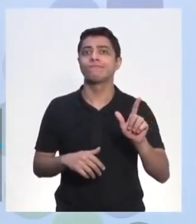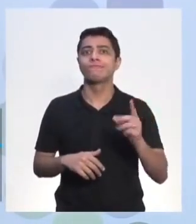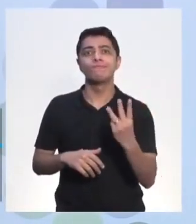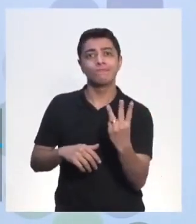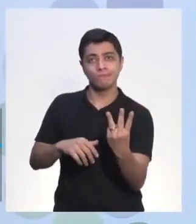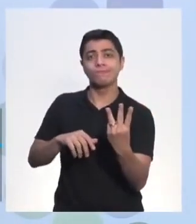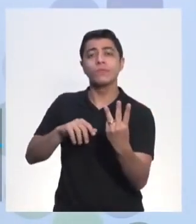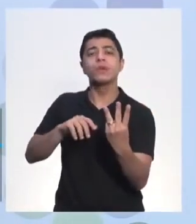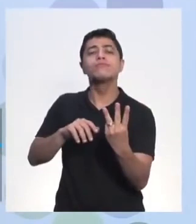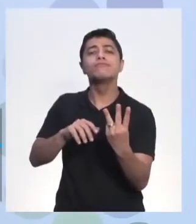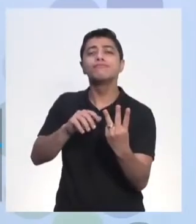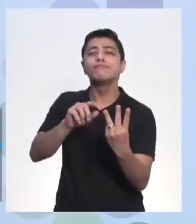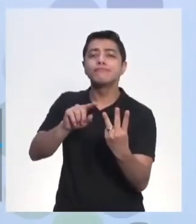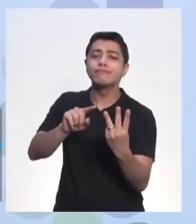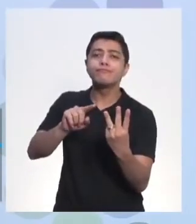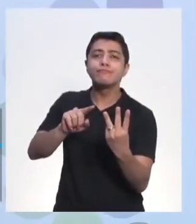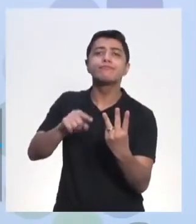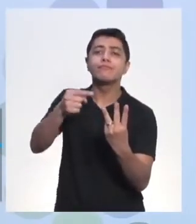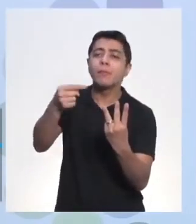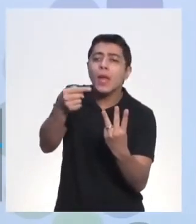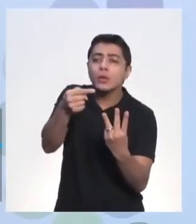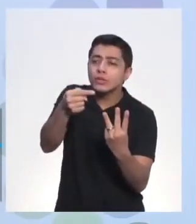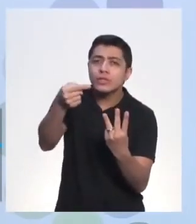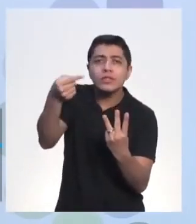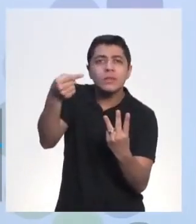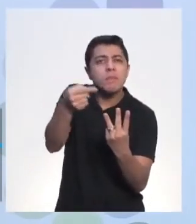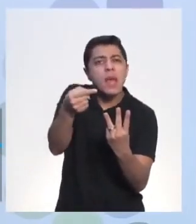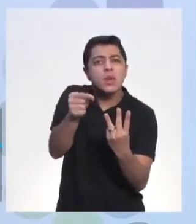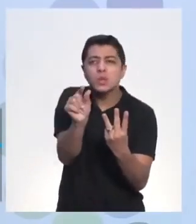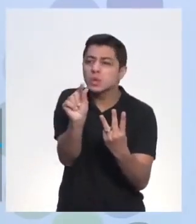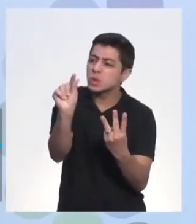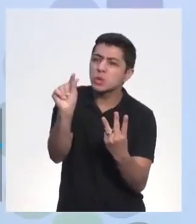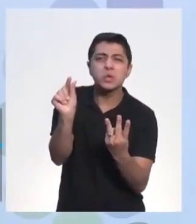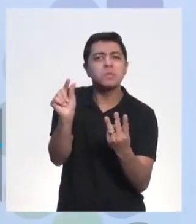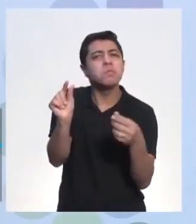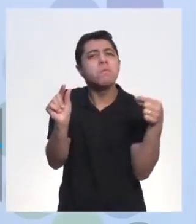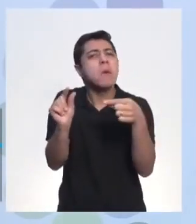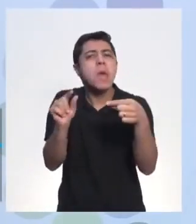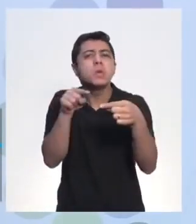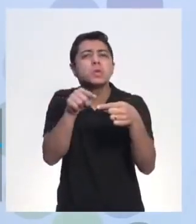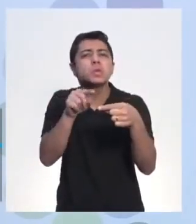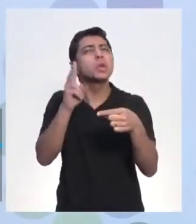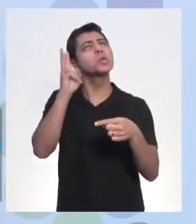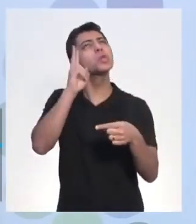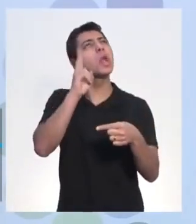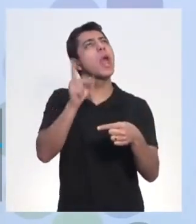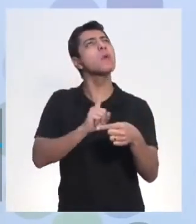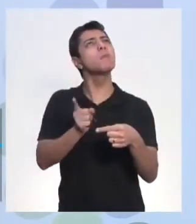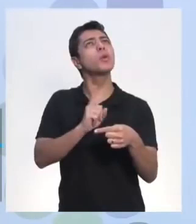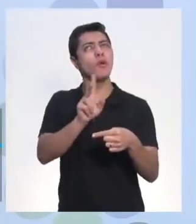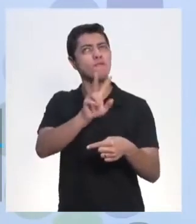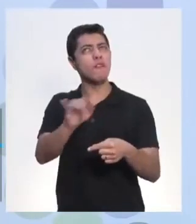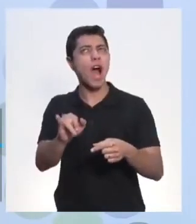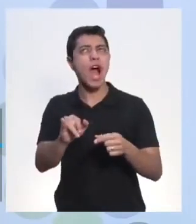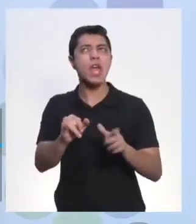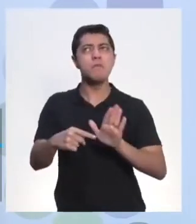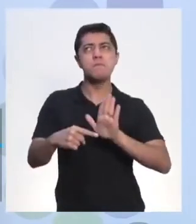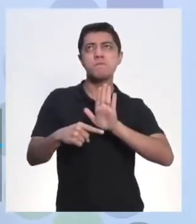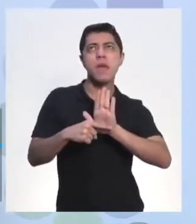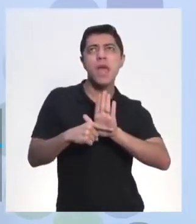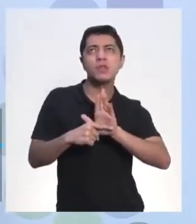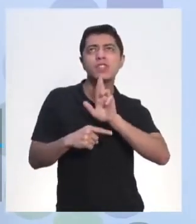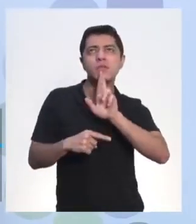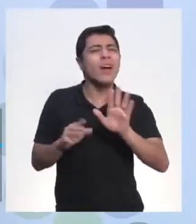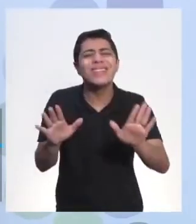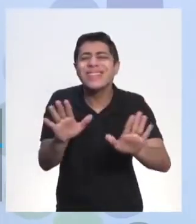não lembro. Professora, esse menos, ele vai aparecer na conta? Vai dar menos alguma coisa? Esse menos no